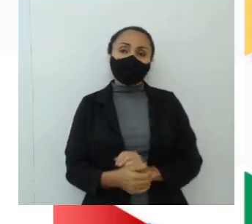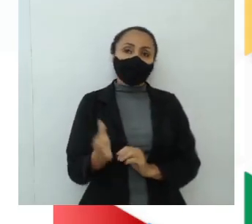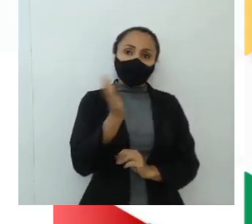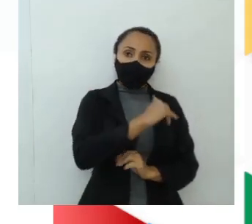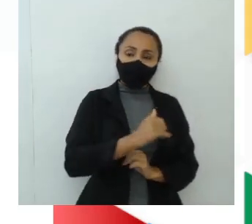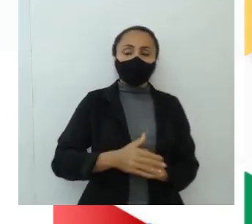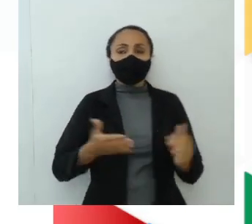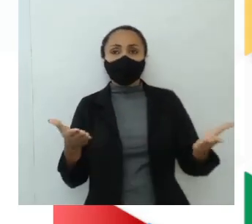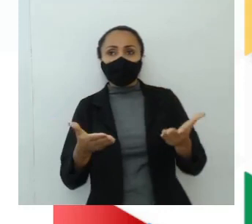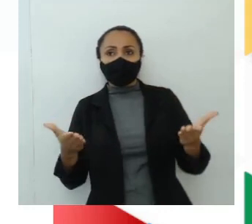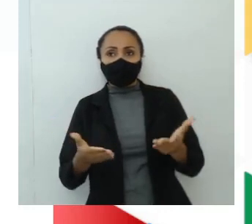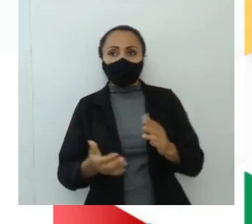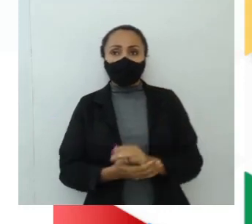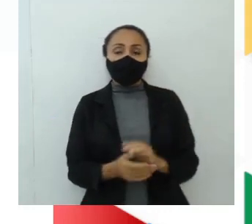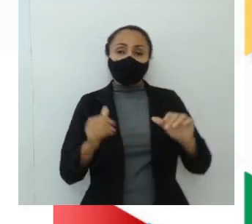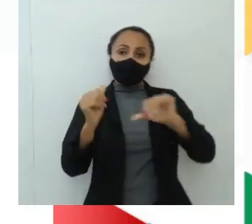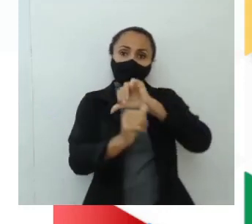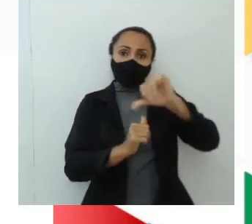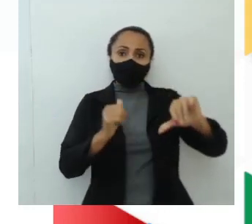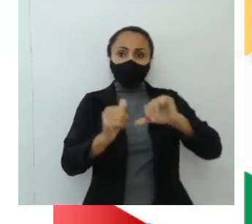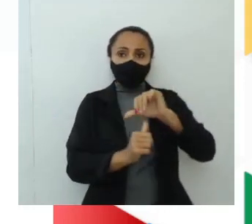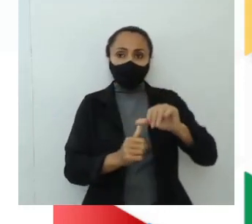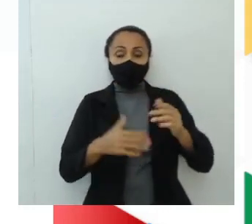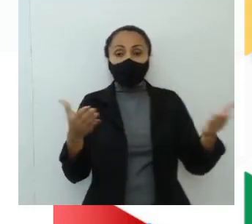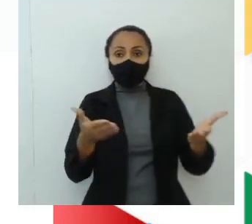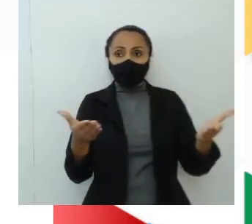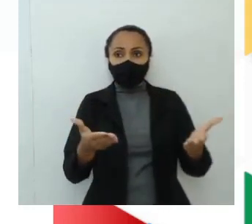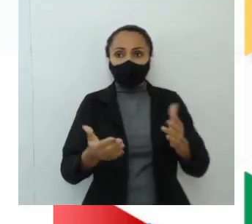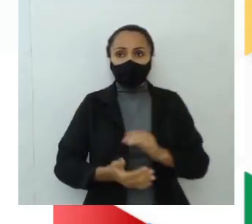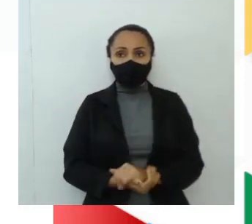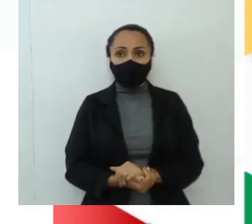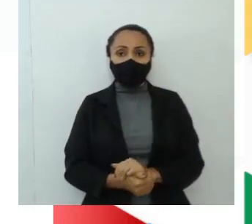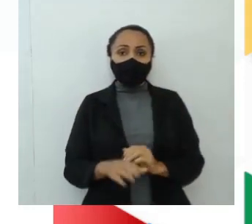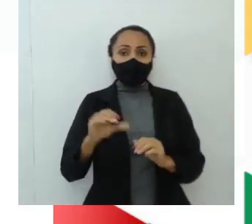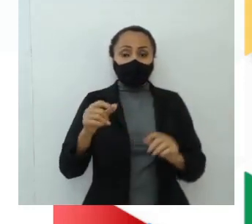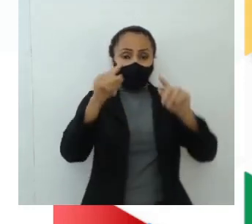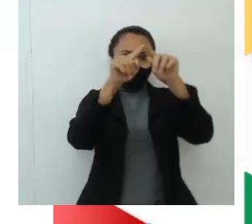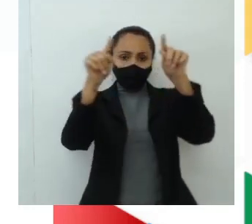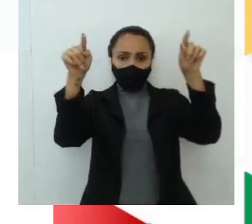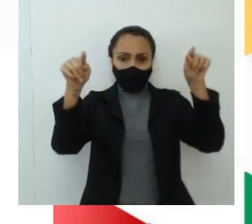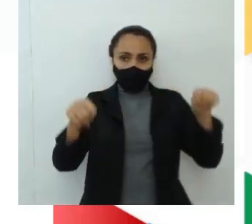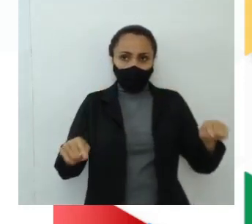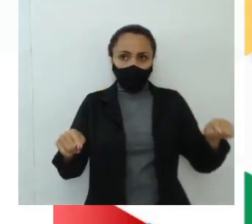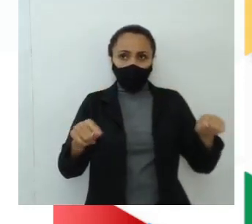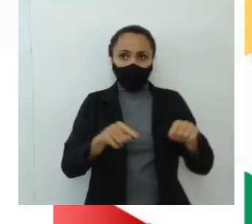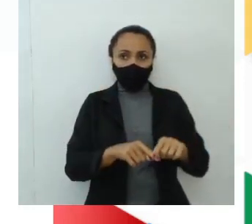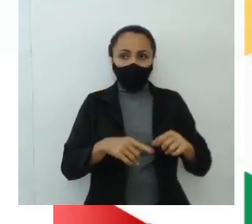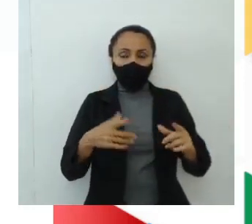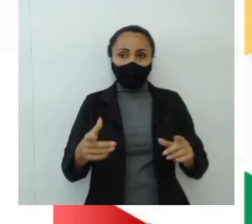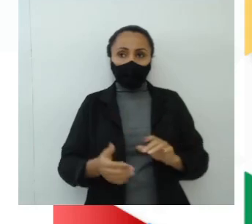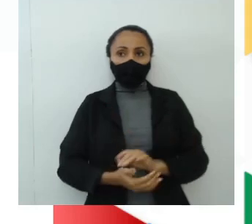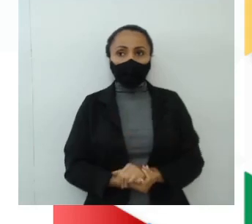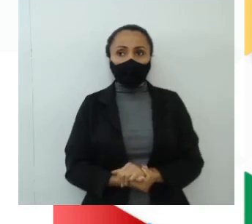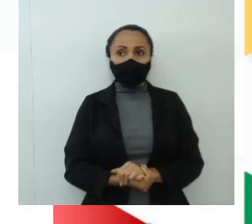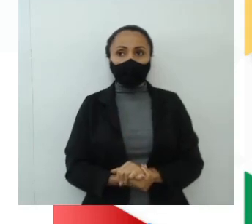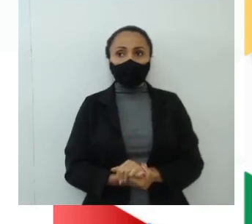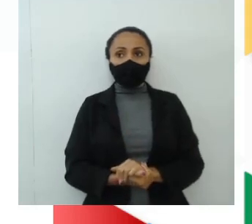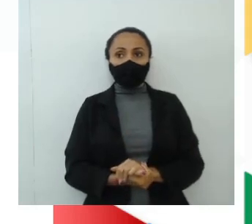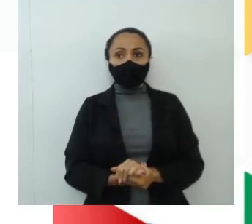comigo. Vamos fazer transformações geométricas agora. Peguei um retângulo com os pares